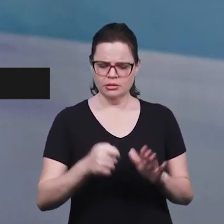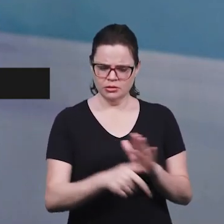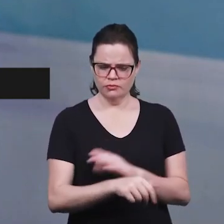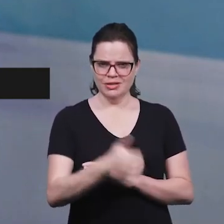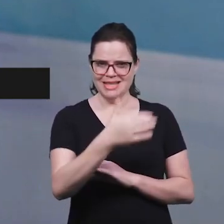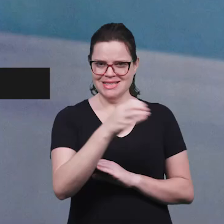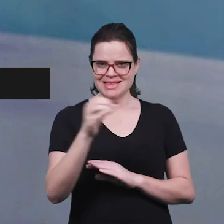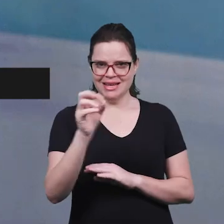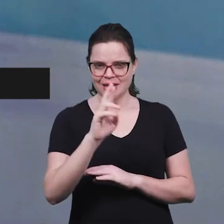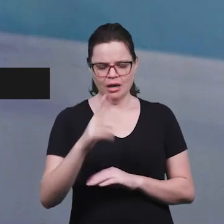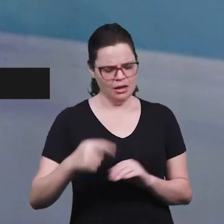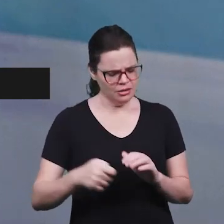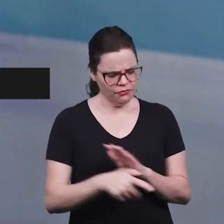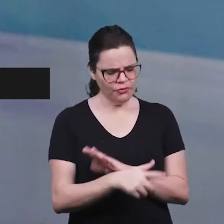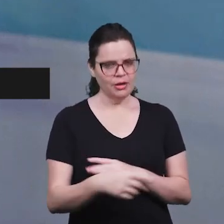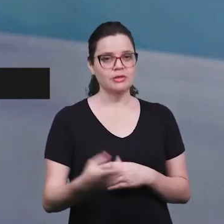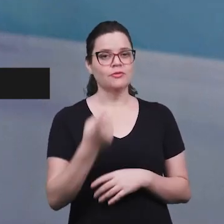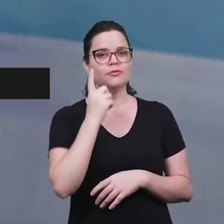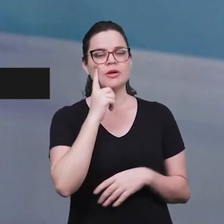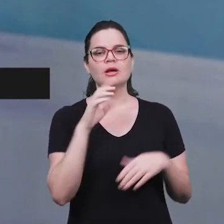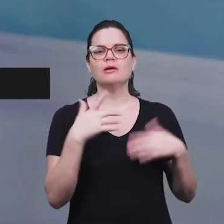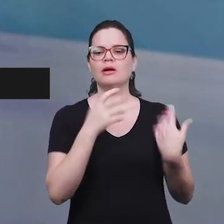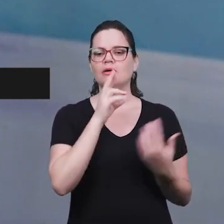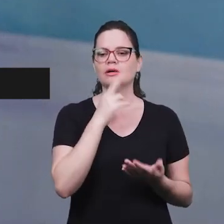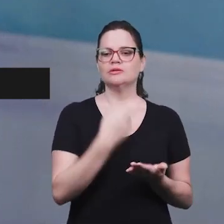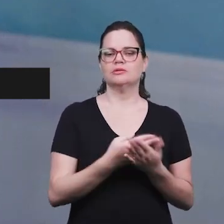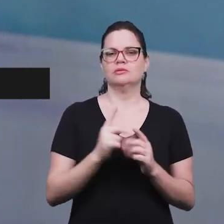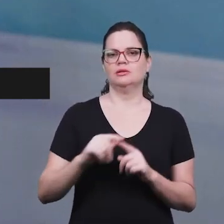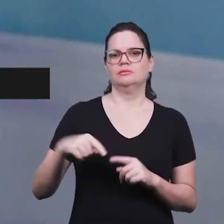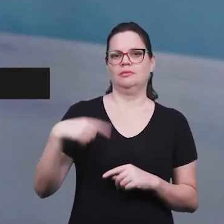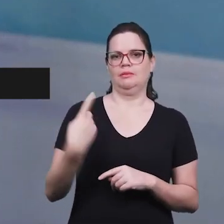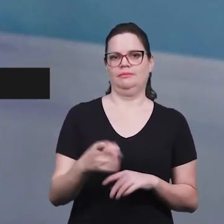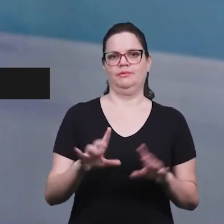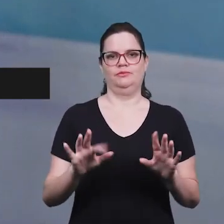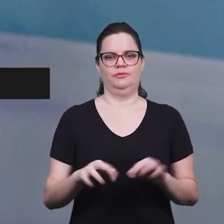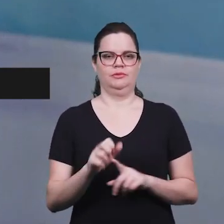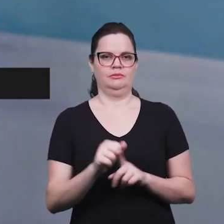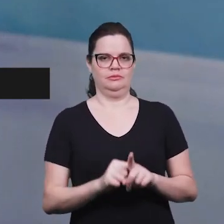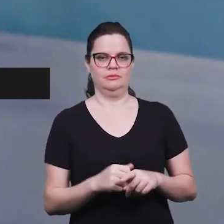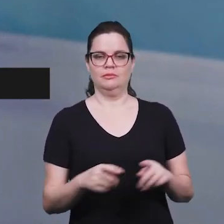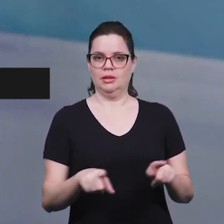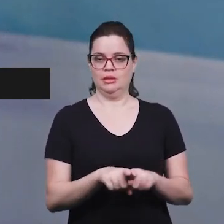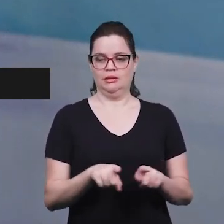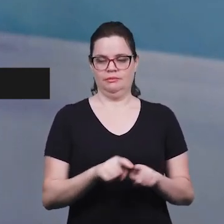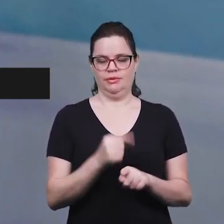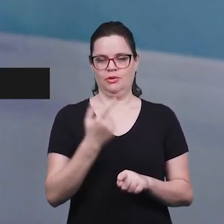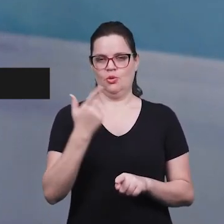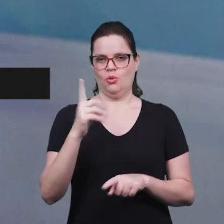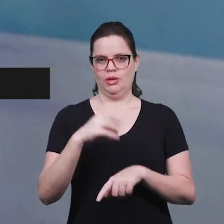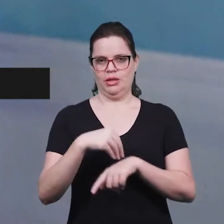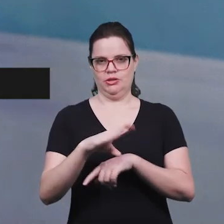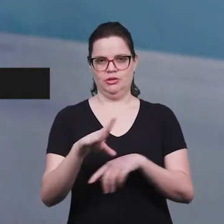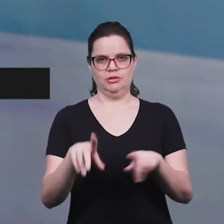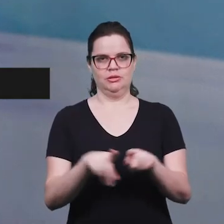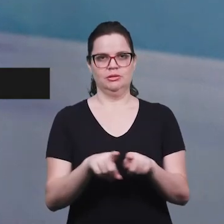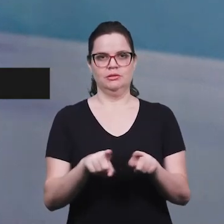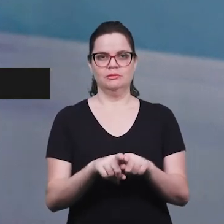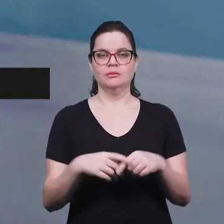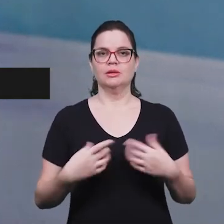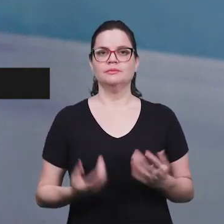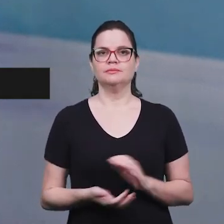investido, observe como vai ser o resultado desse dinheiro no final do mês, viva. Outra dica